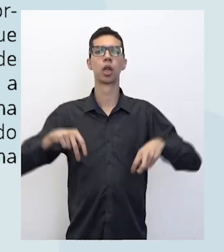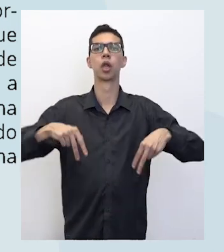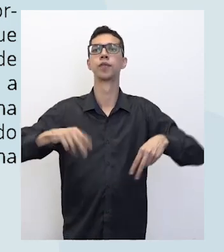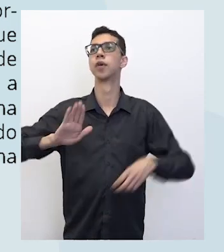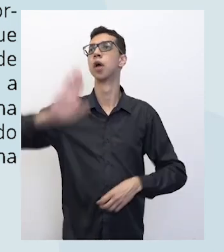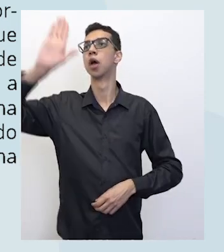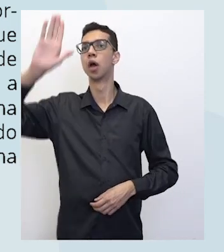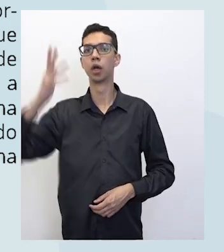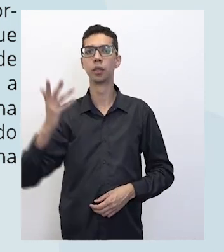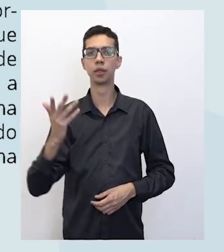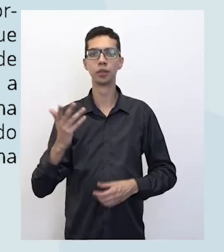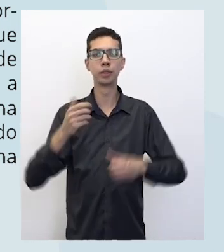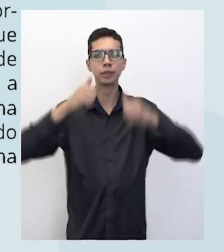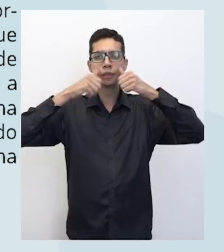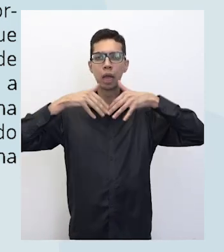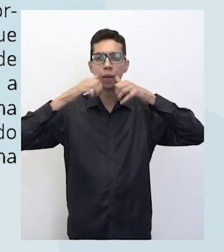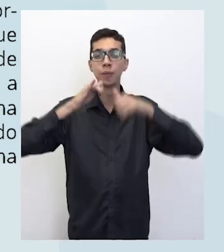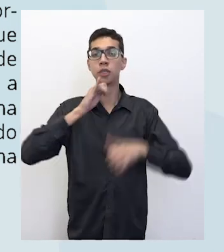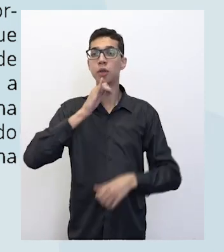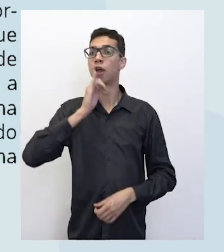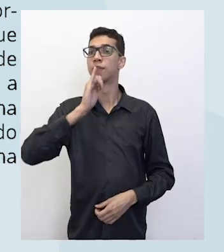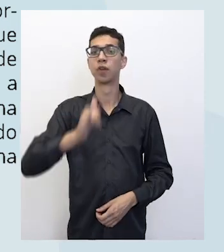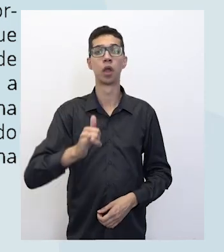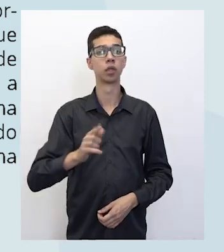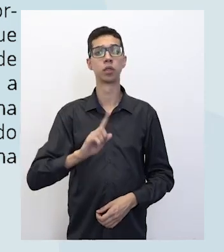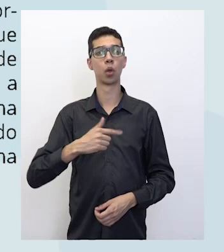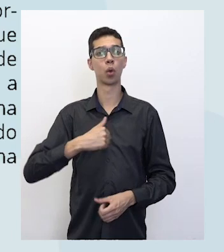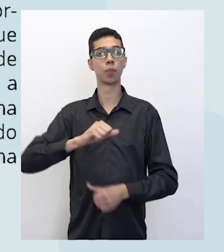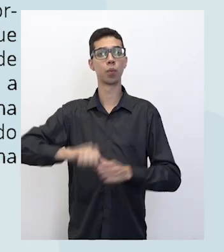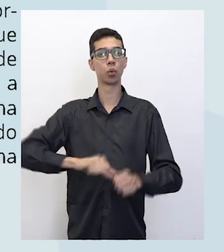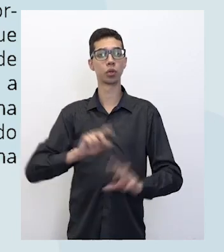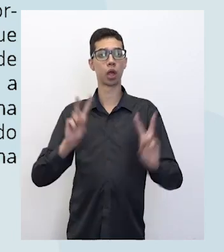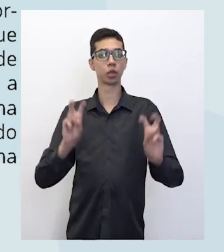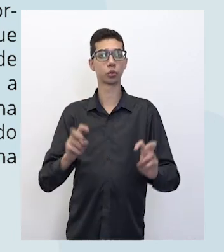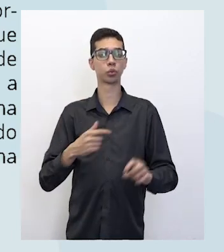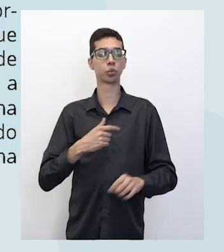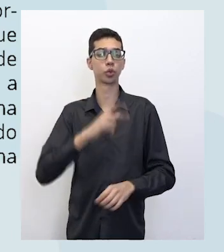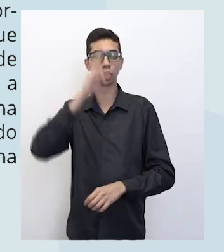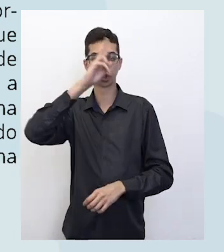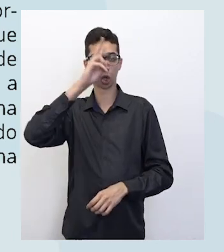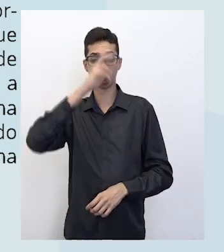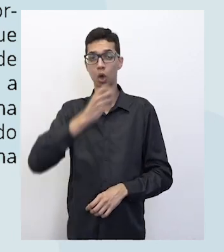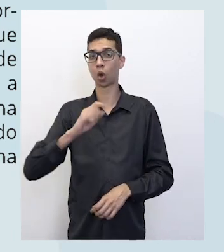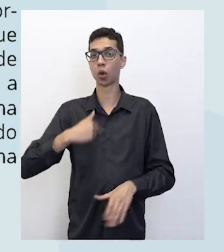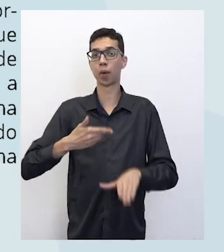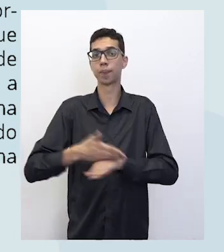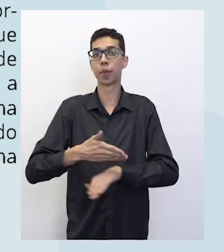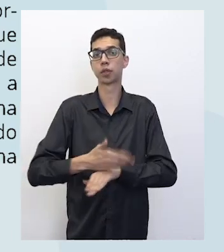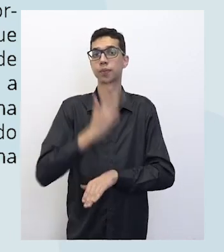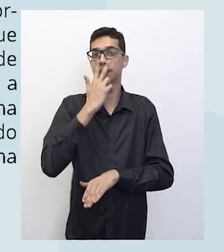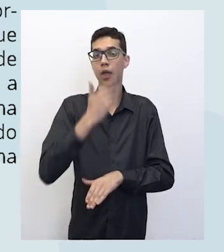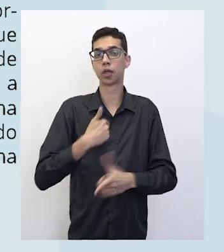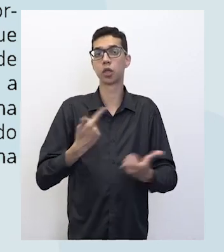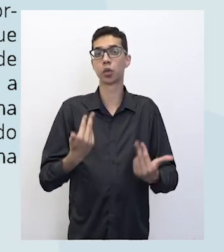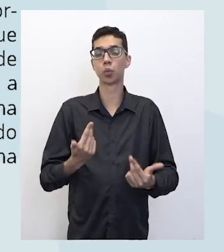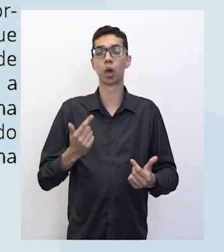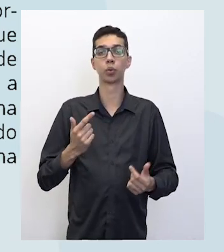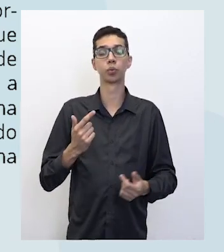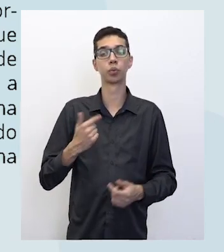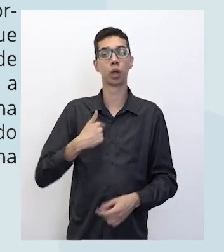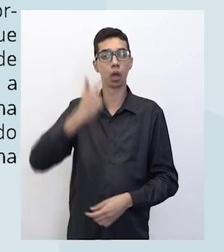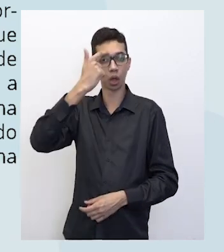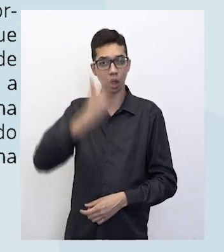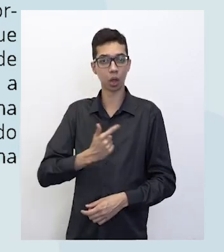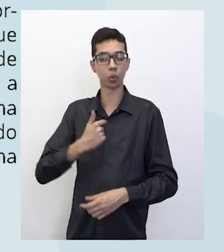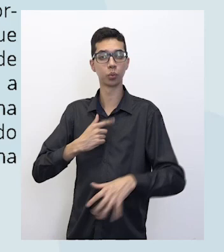interromper a ação dramática e falar, não, agora eu quero mudar o desfecho. Ou eu quero participar também como se fosse um personagem entrando agora